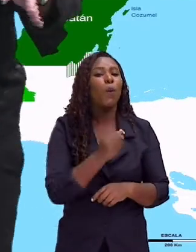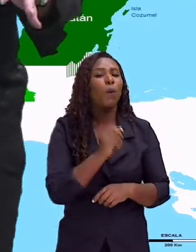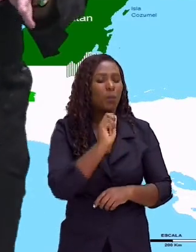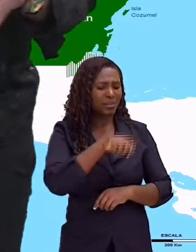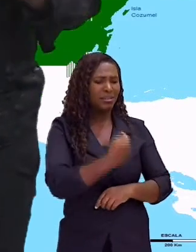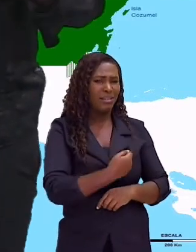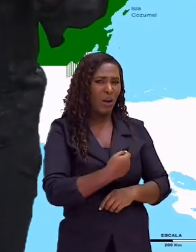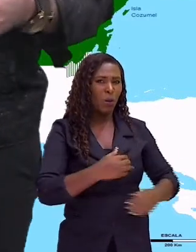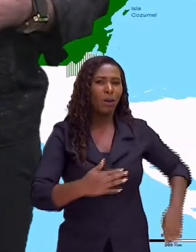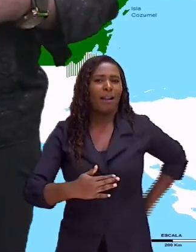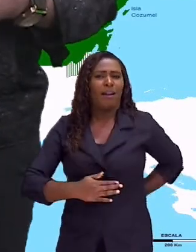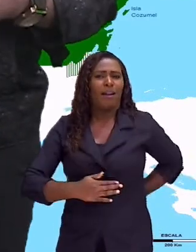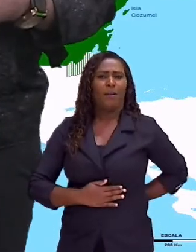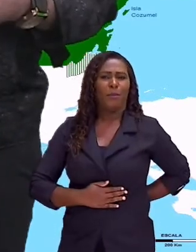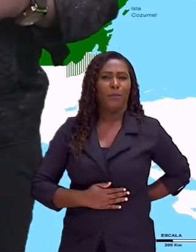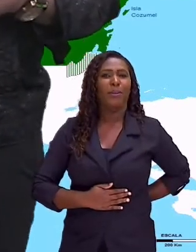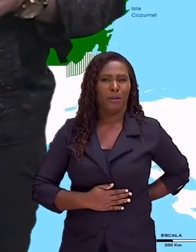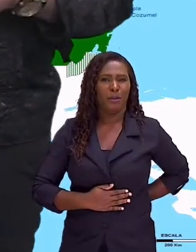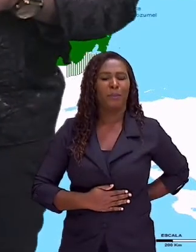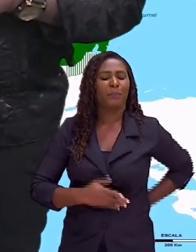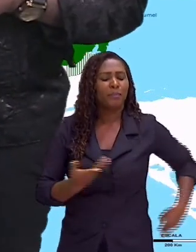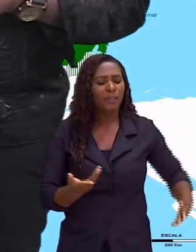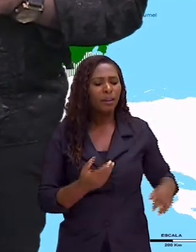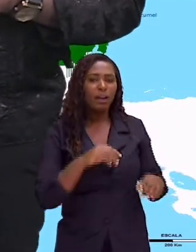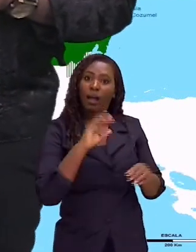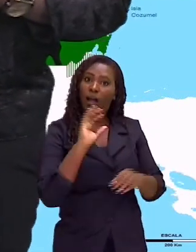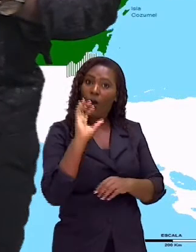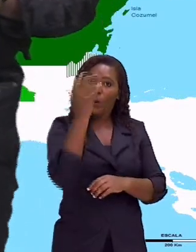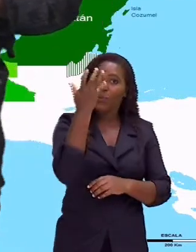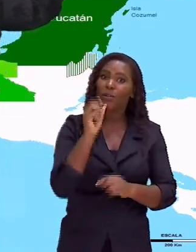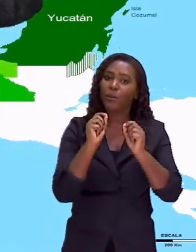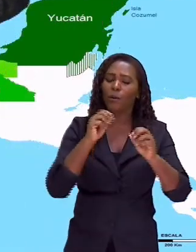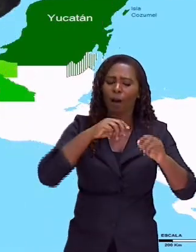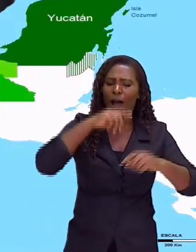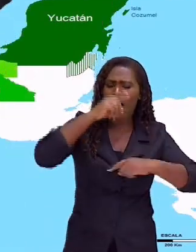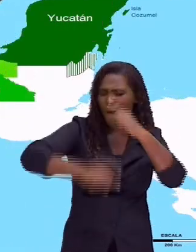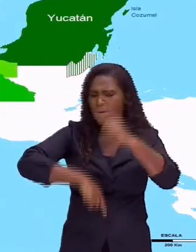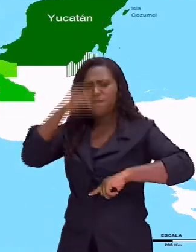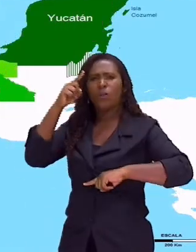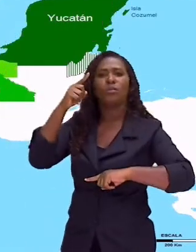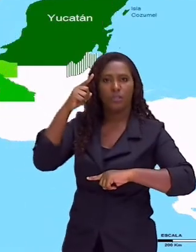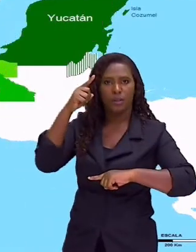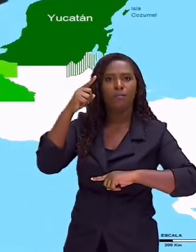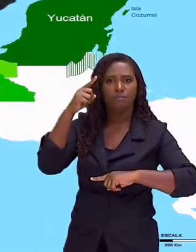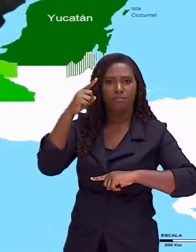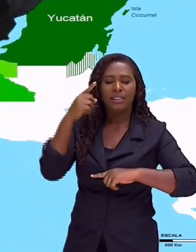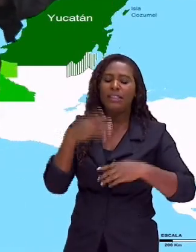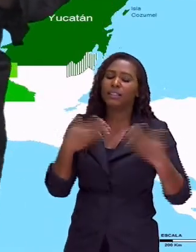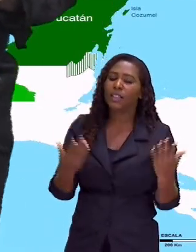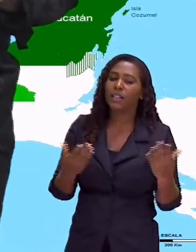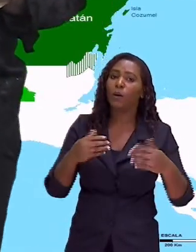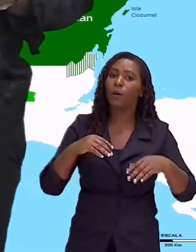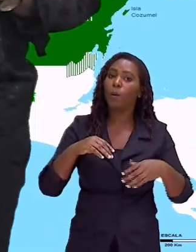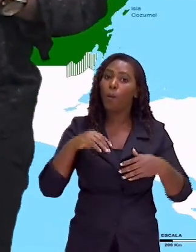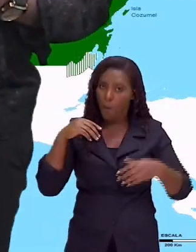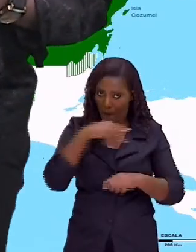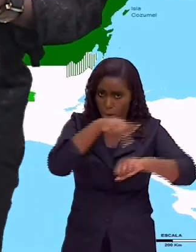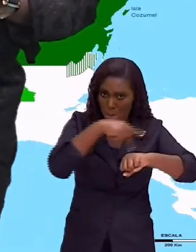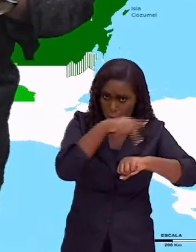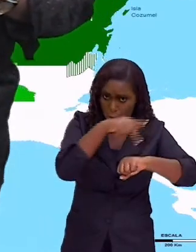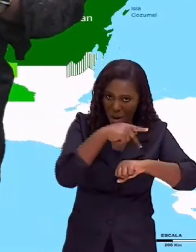na qual os primeiros levantes foram organizados. Mesmo tendo interesses no processo